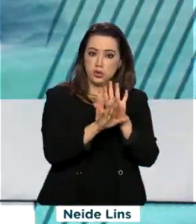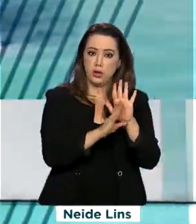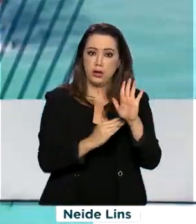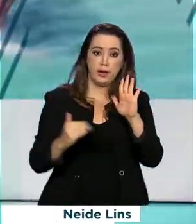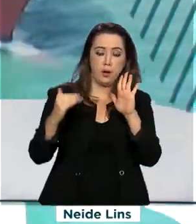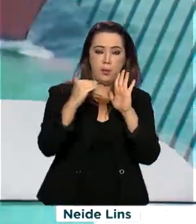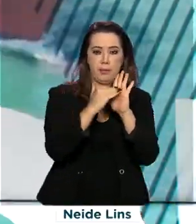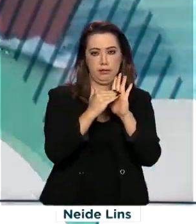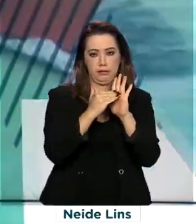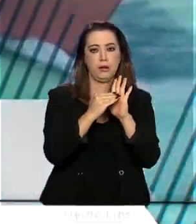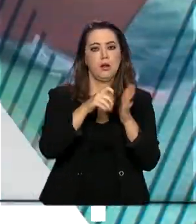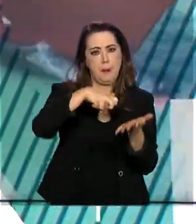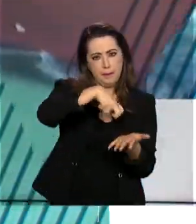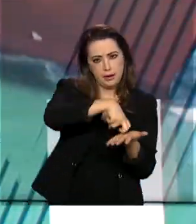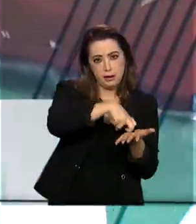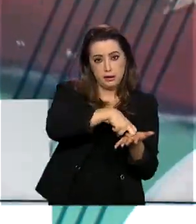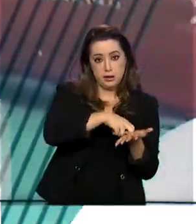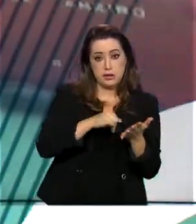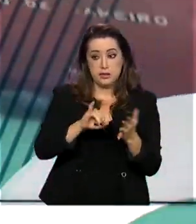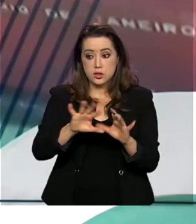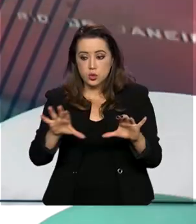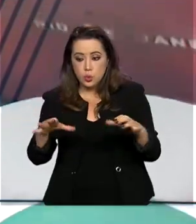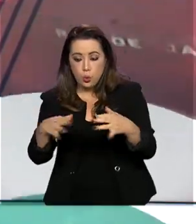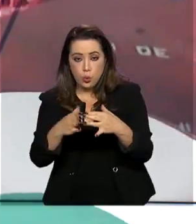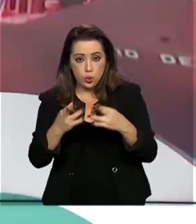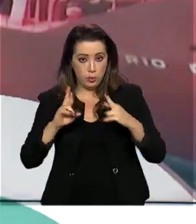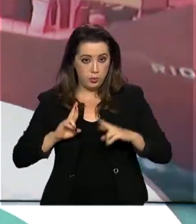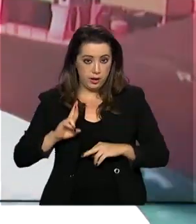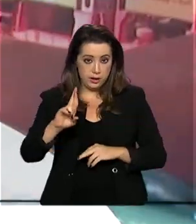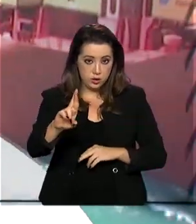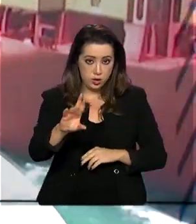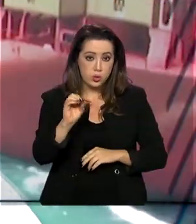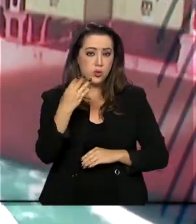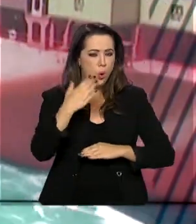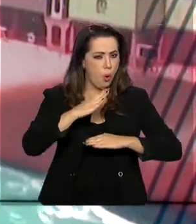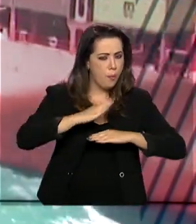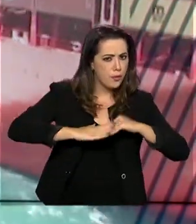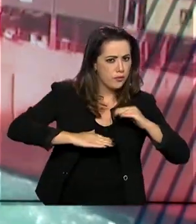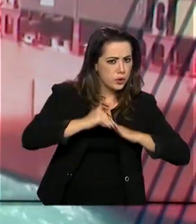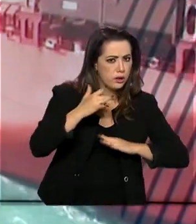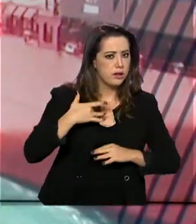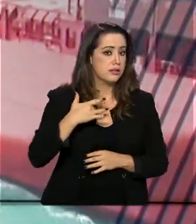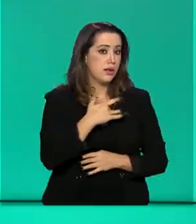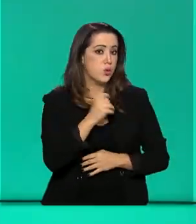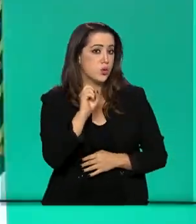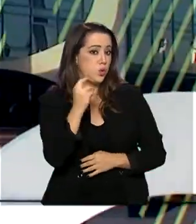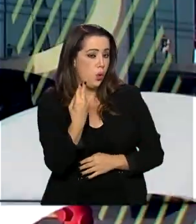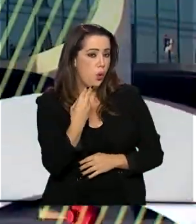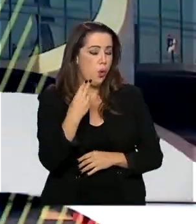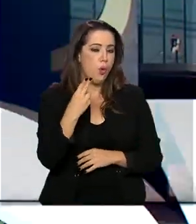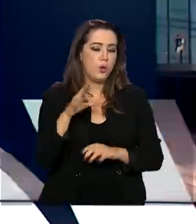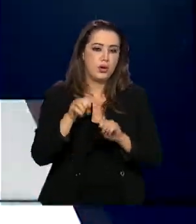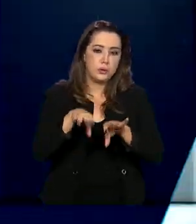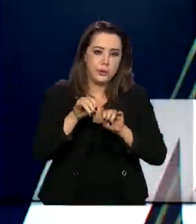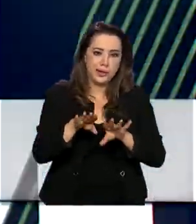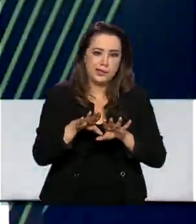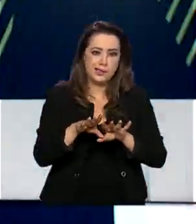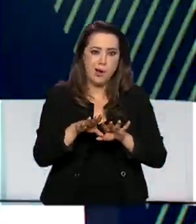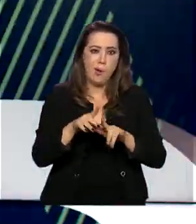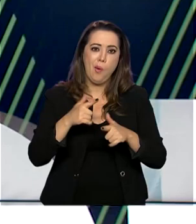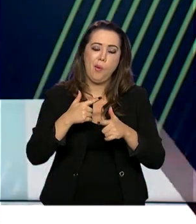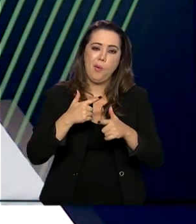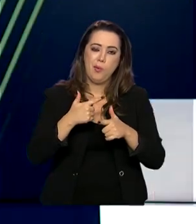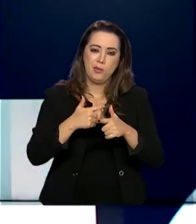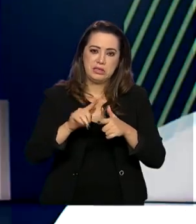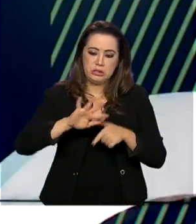aumenta a pena para religiosos e profissionais da saúde e da educação que cometem crimes sexuais contra crianças e adolescentes.